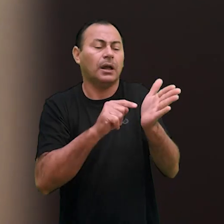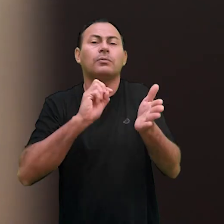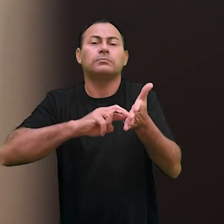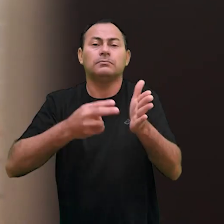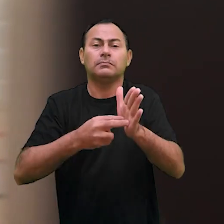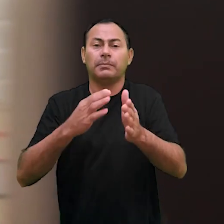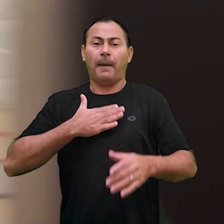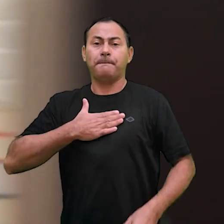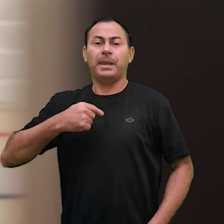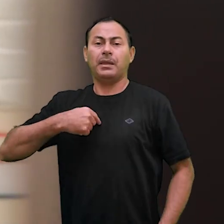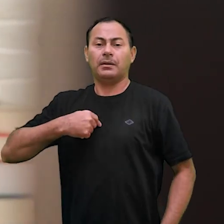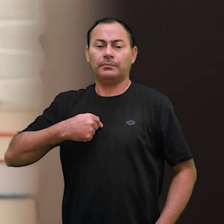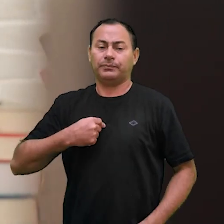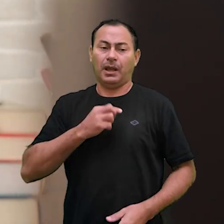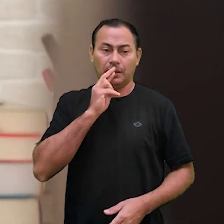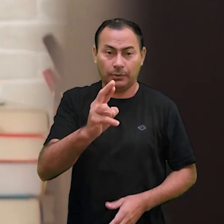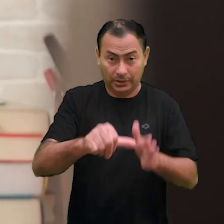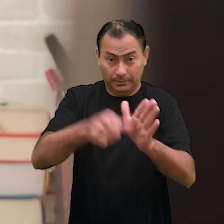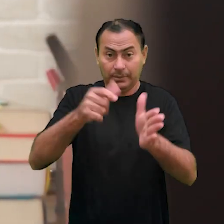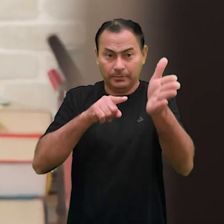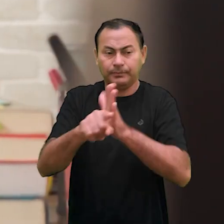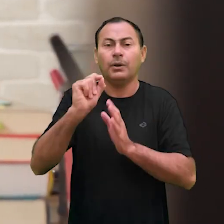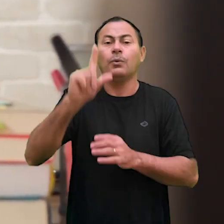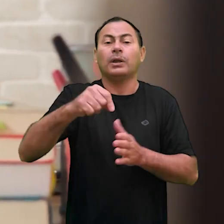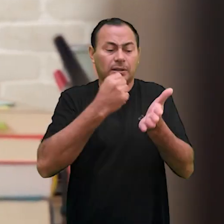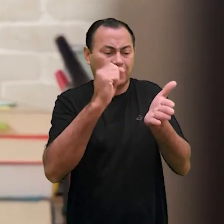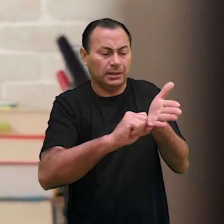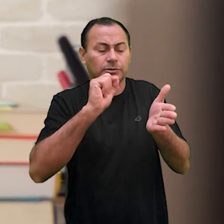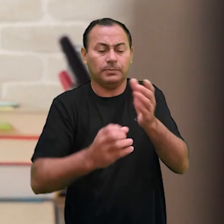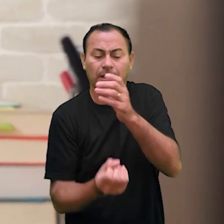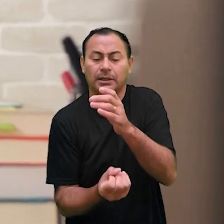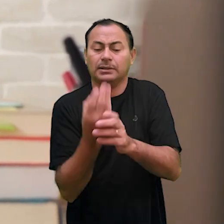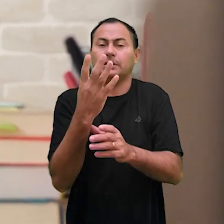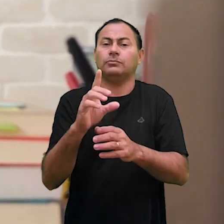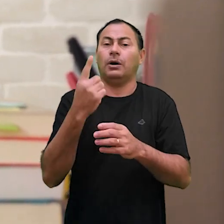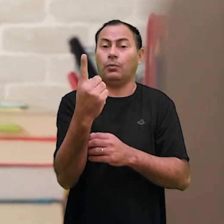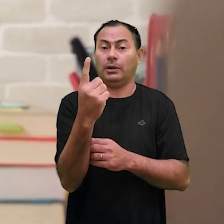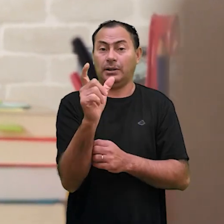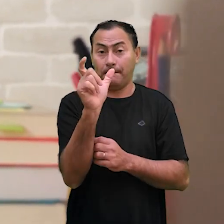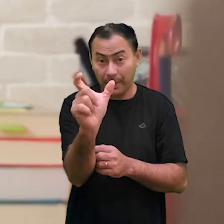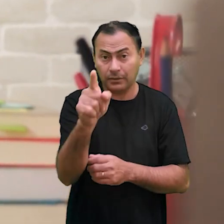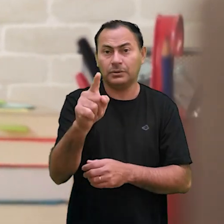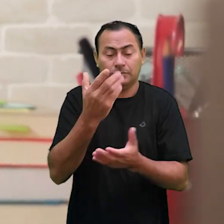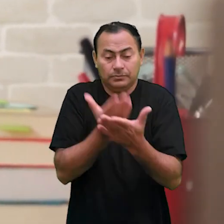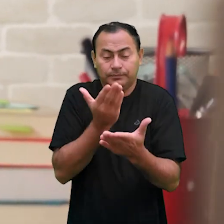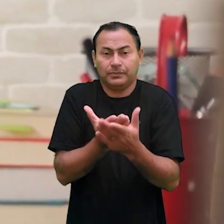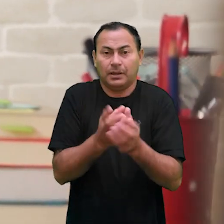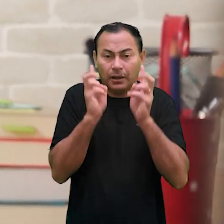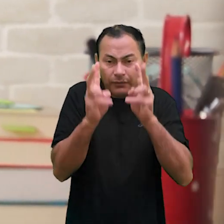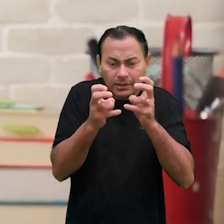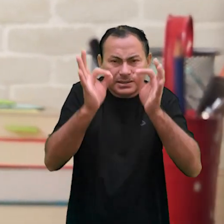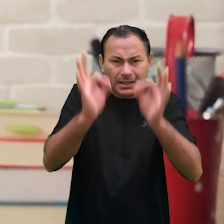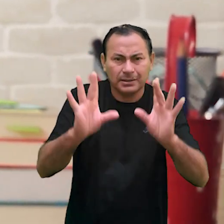quer dizer? E o que significa para mim? Ao responder a primeira pergunta, o que está escrito sobre a criação, uma das